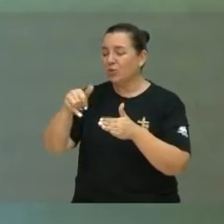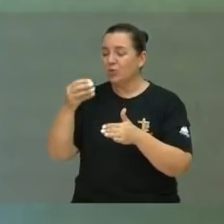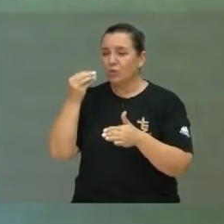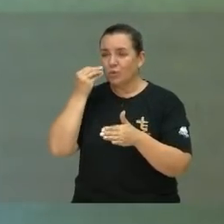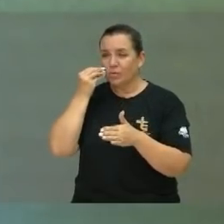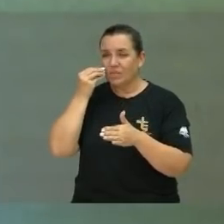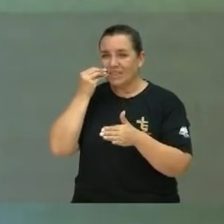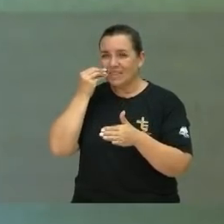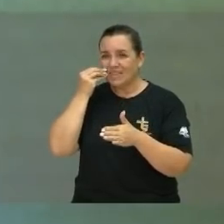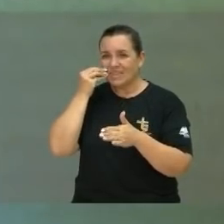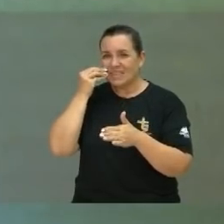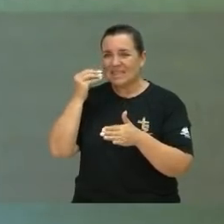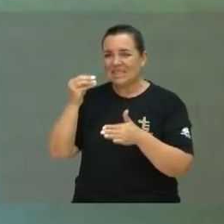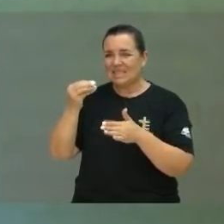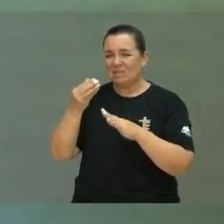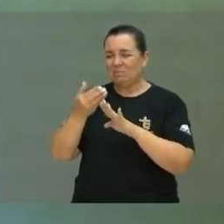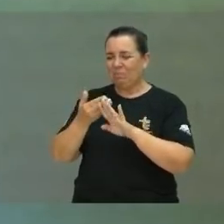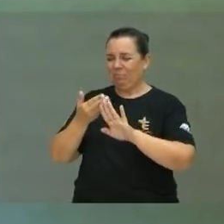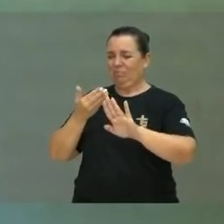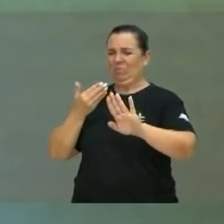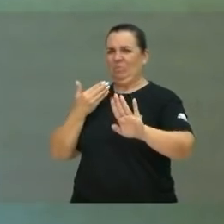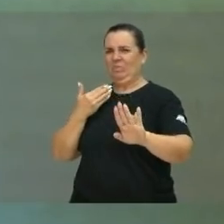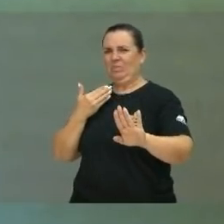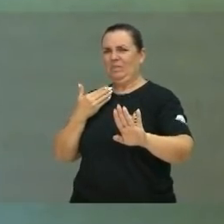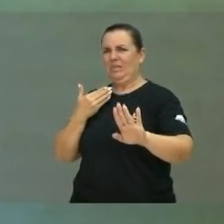que se excluiu